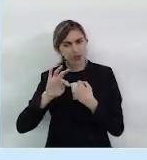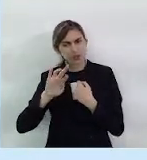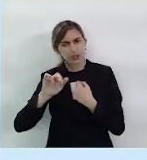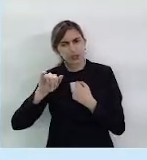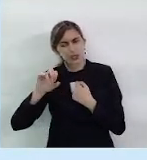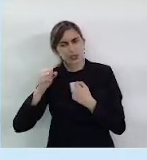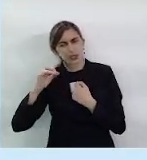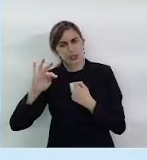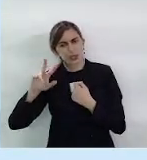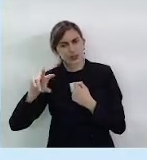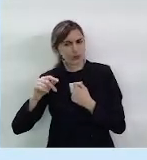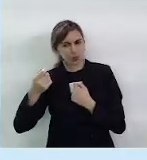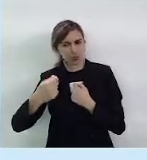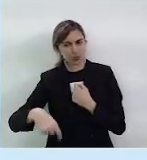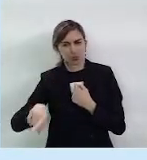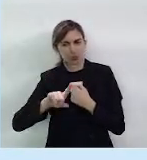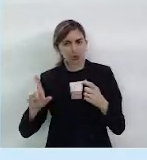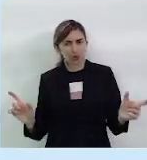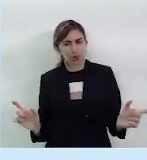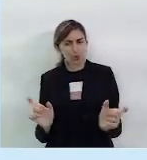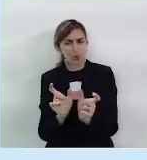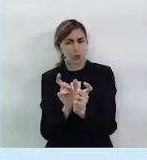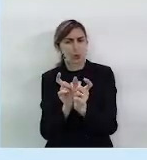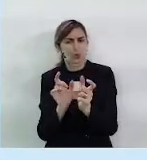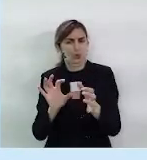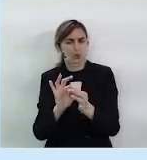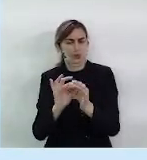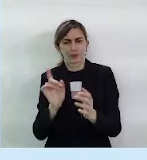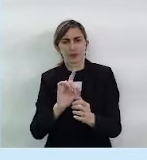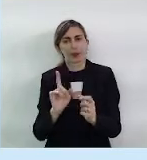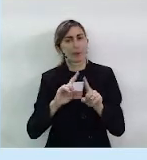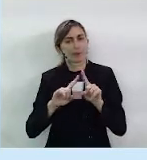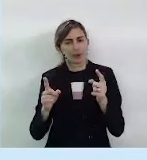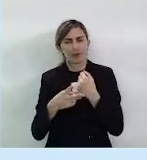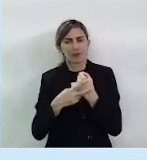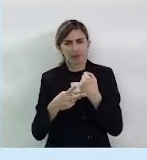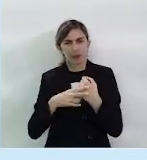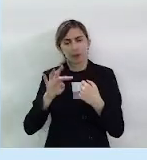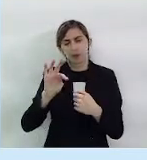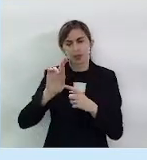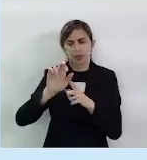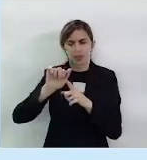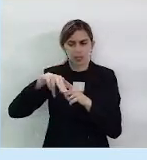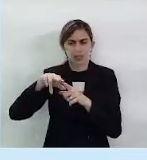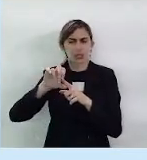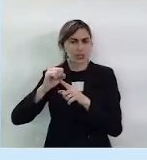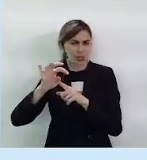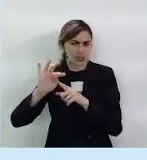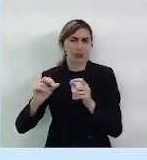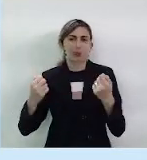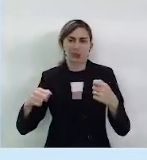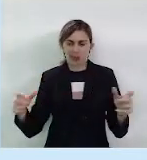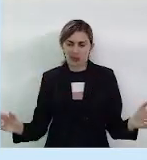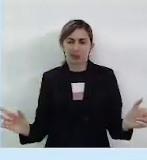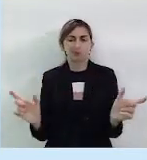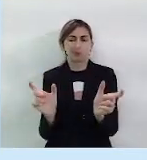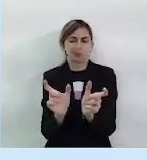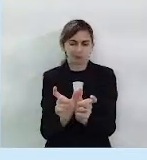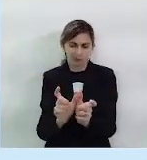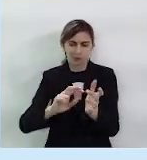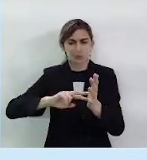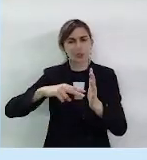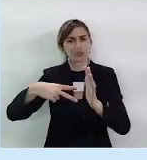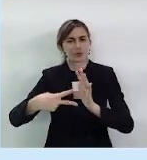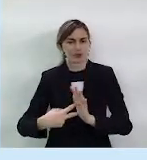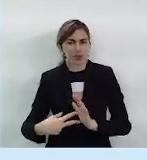gente sabe que ele não vai precisar de complemento, mas um verbo transitivo, ele precisa de um complemento para ter o seu